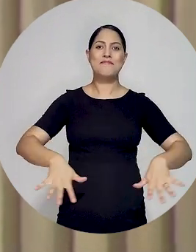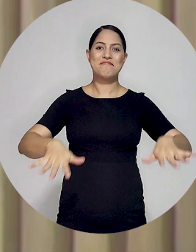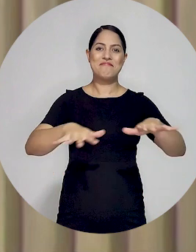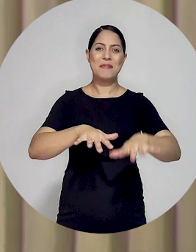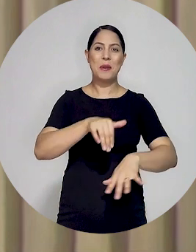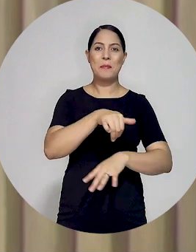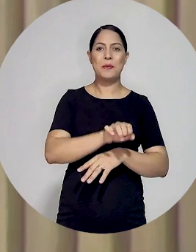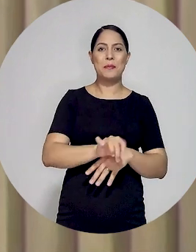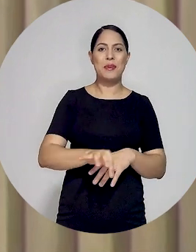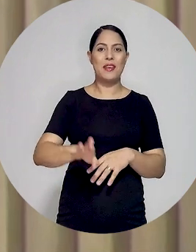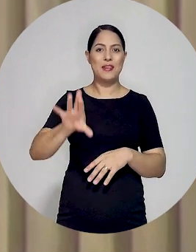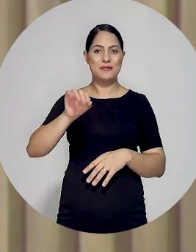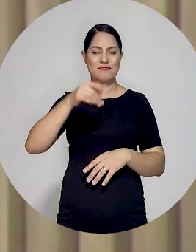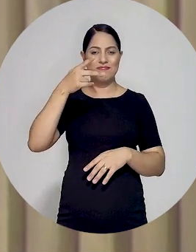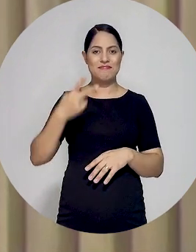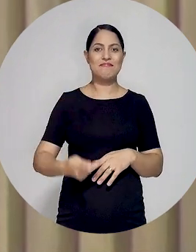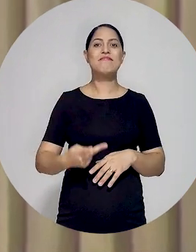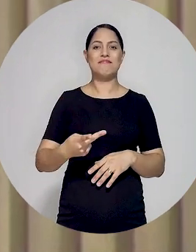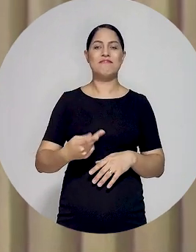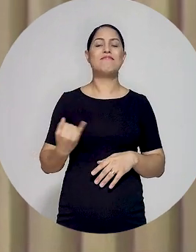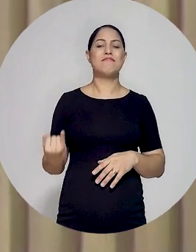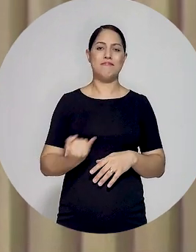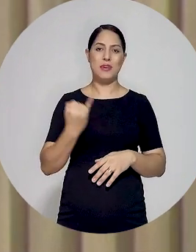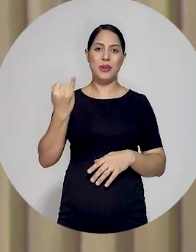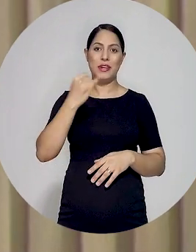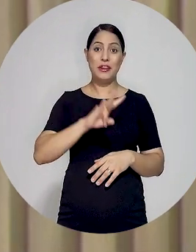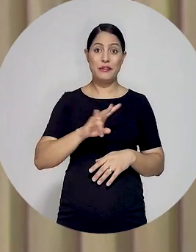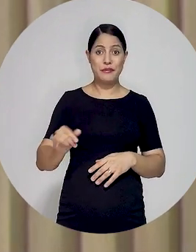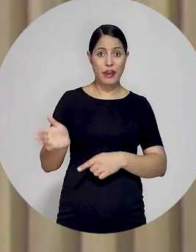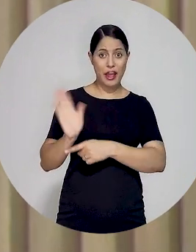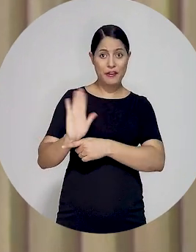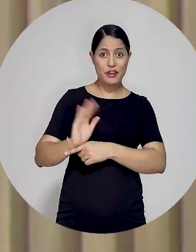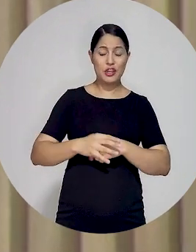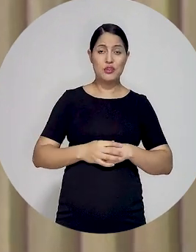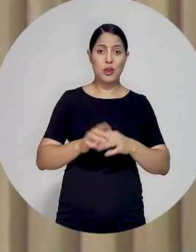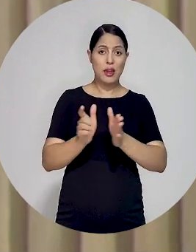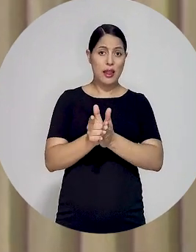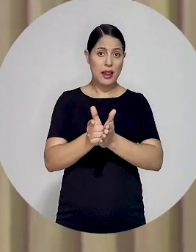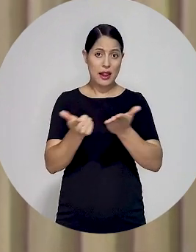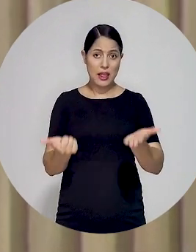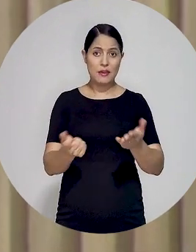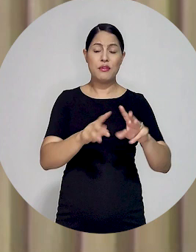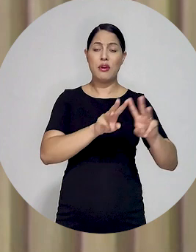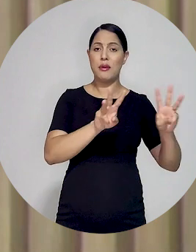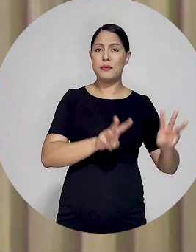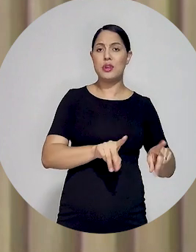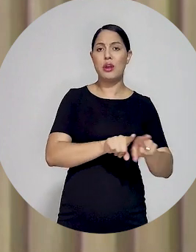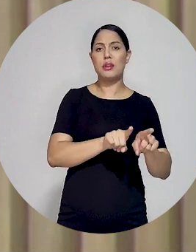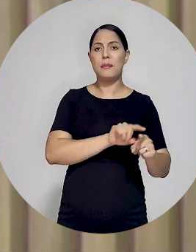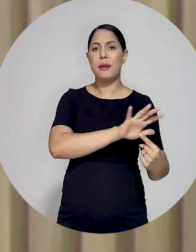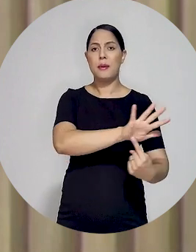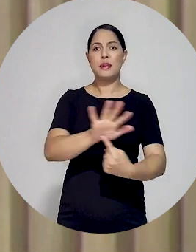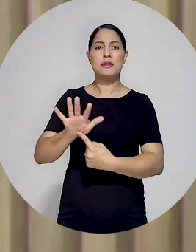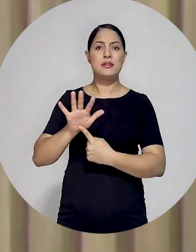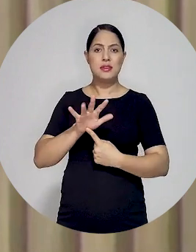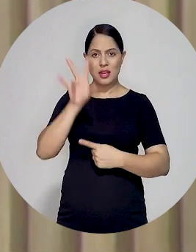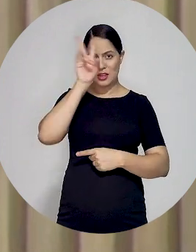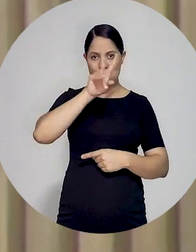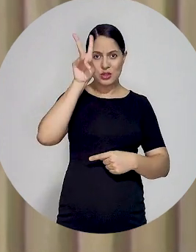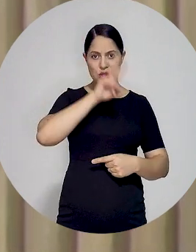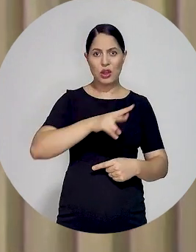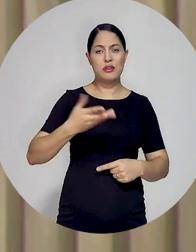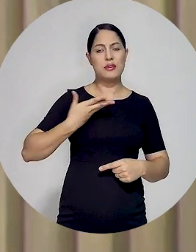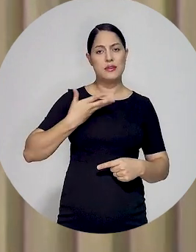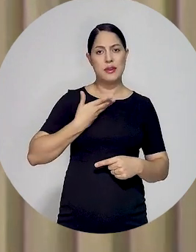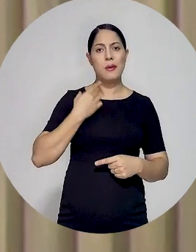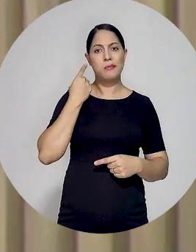importante de deixar esse registro em nossa casa. Registraremos em vídeo, livro e monumento a história dos nossos estimados